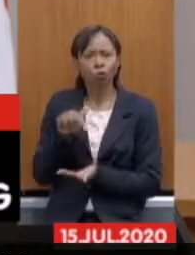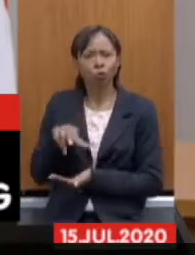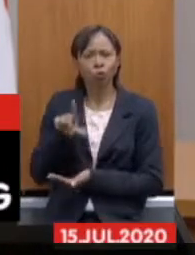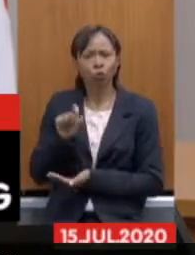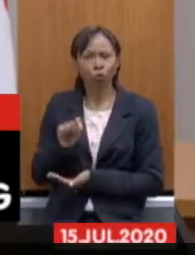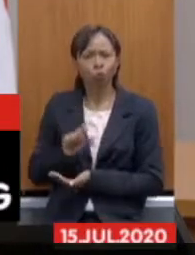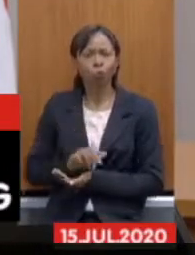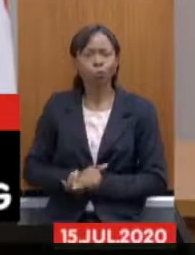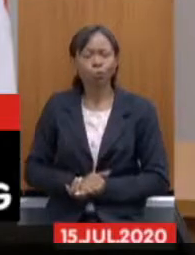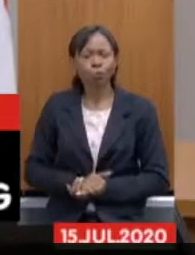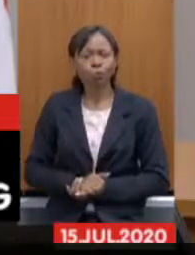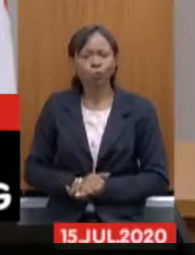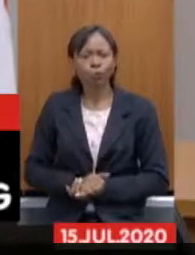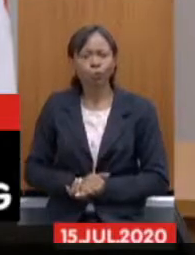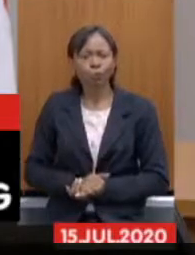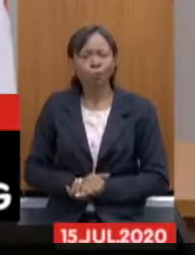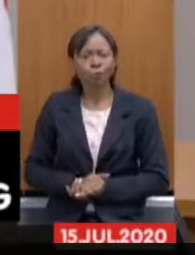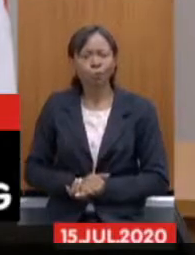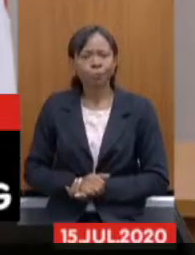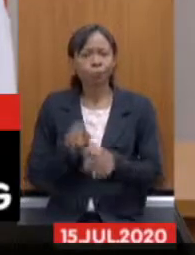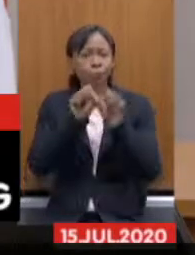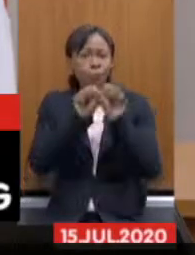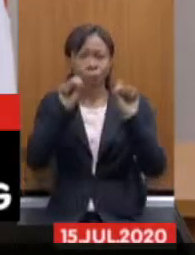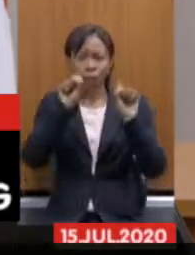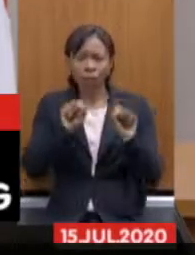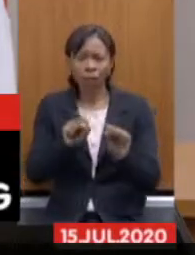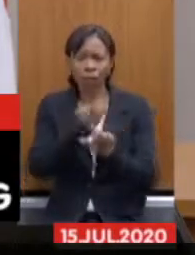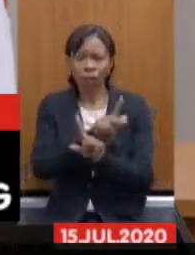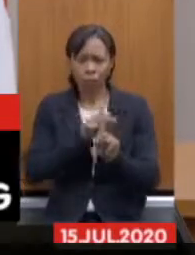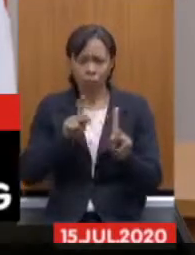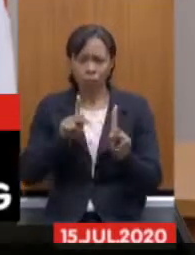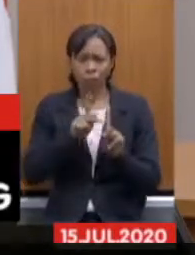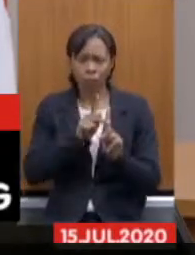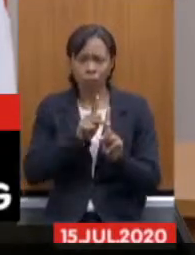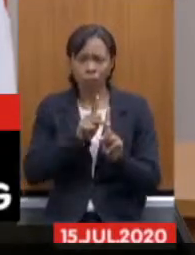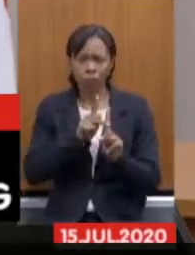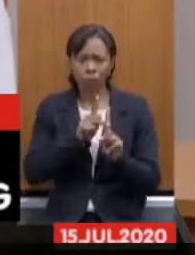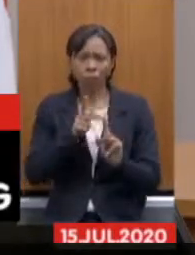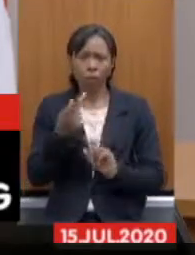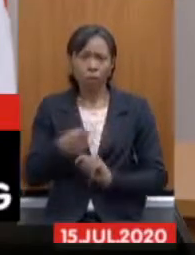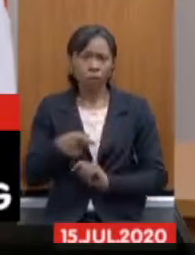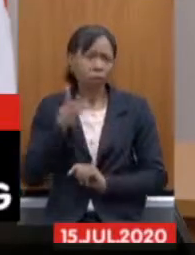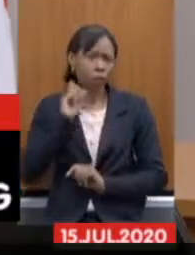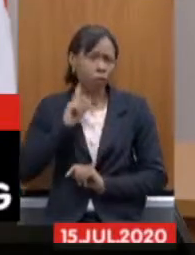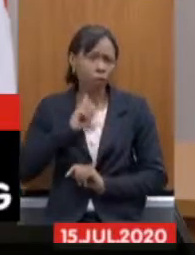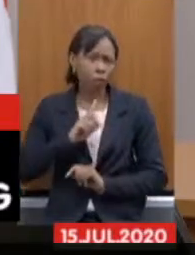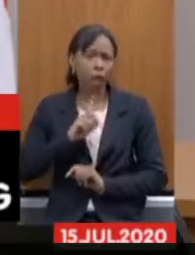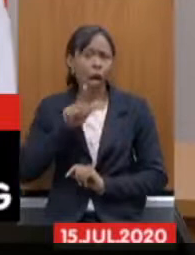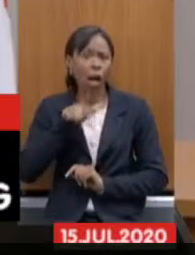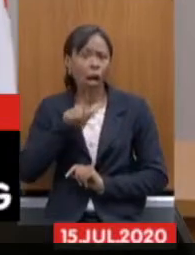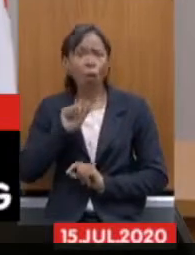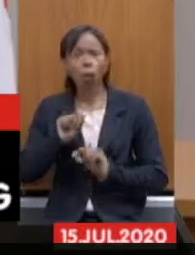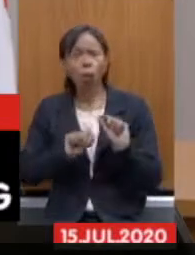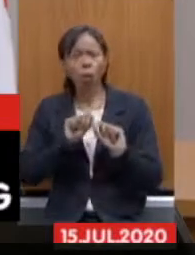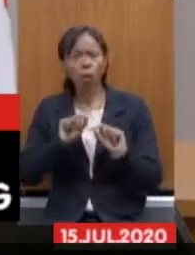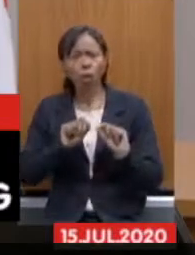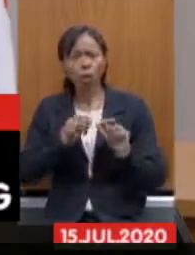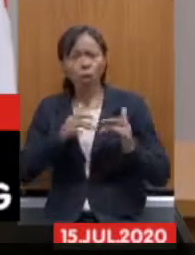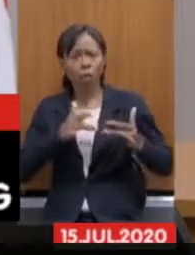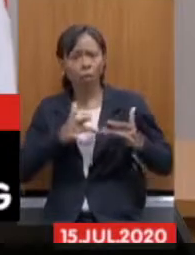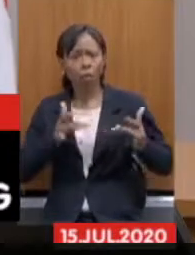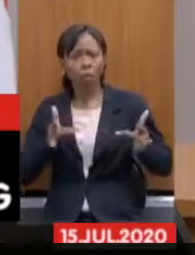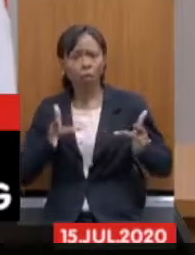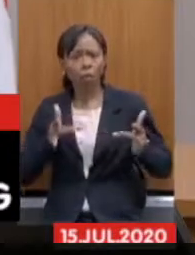o que é sistema de previdência dia dos pais minas gerais ele é solidário a